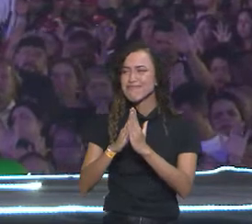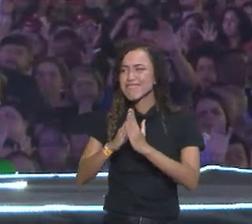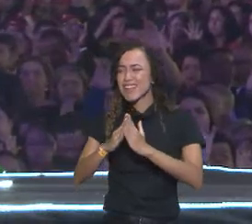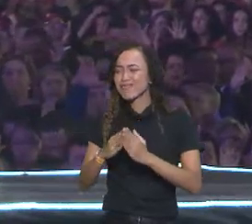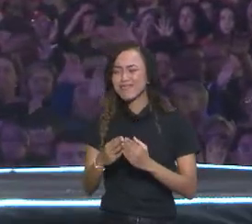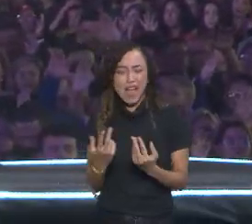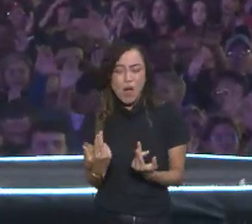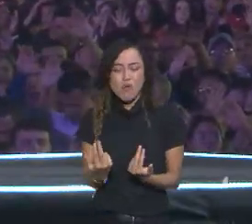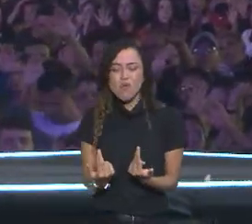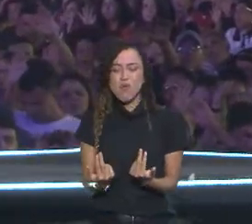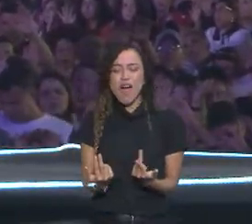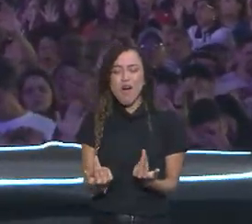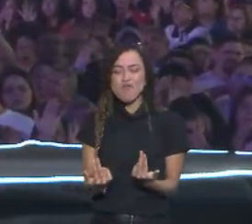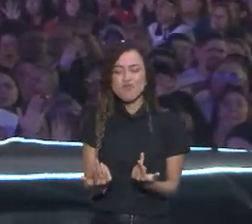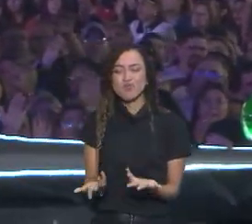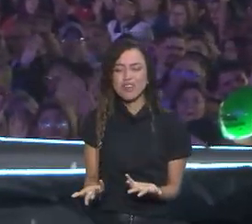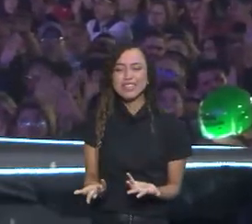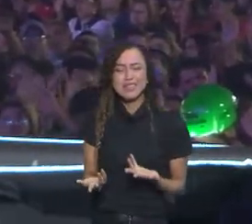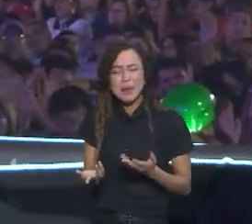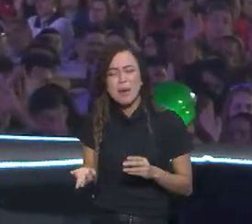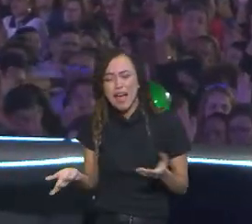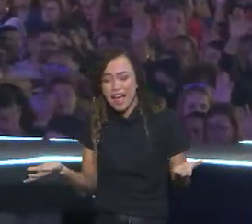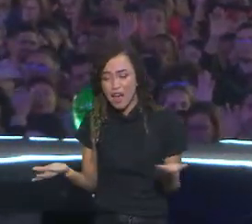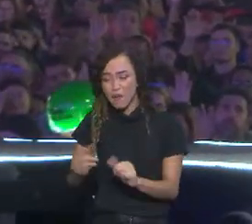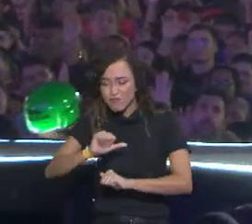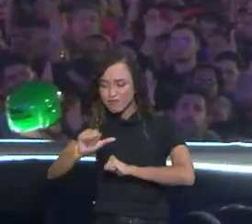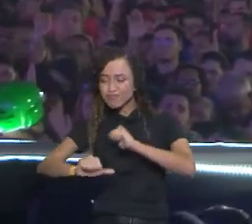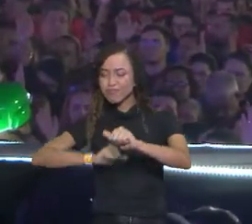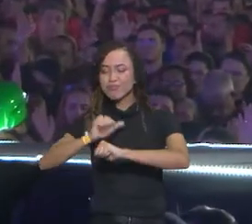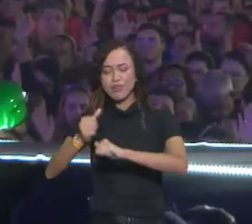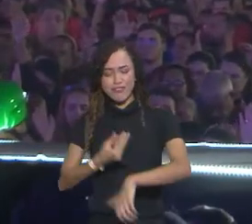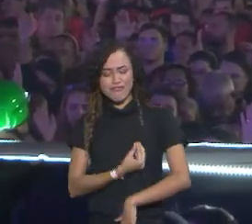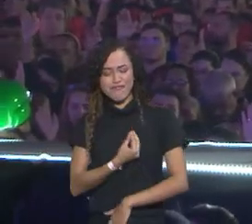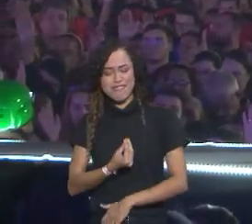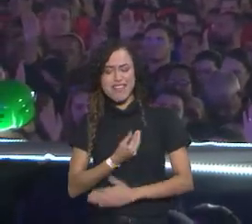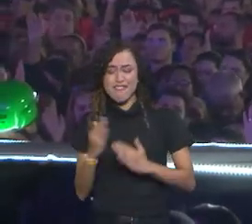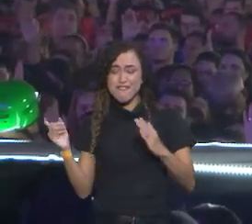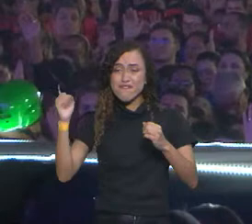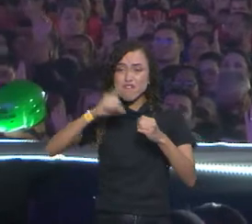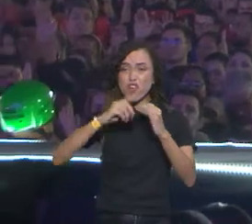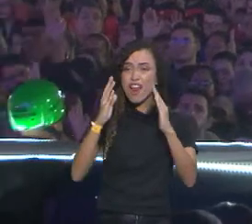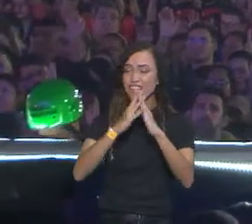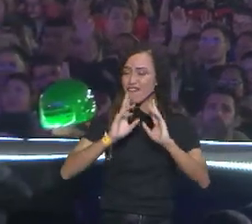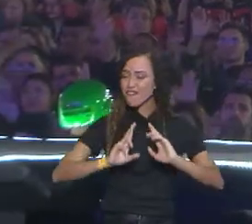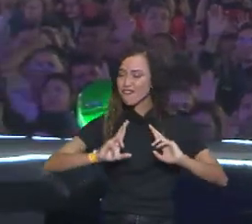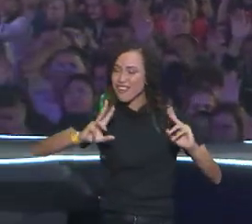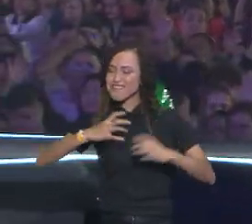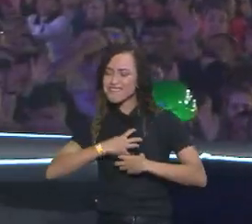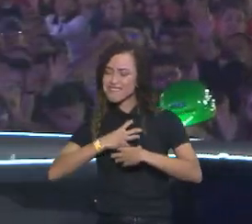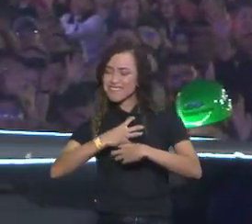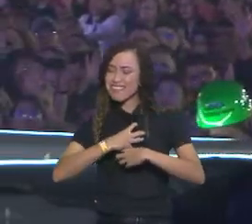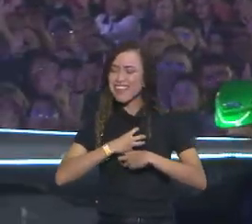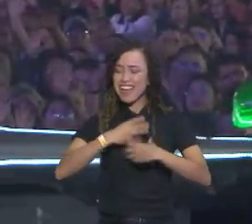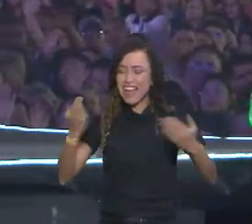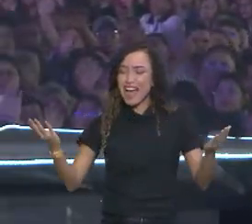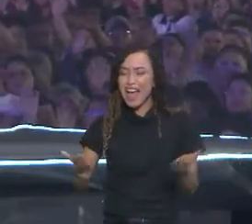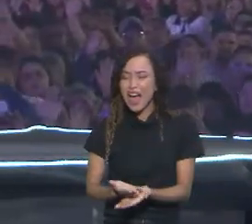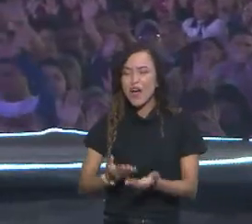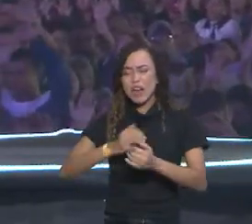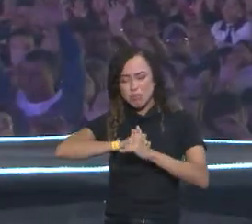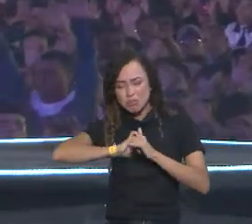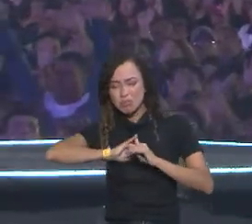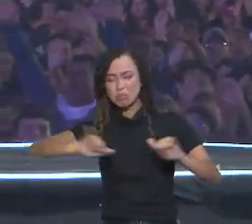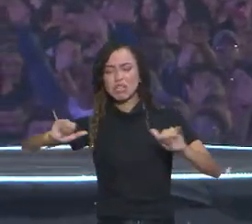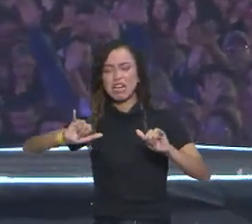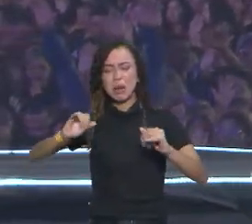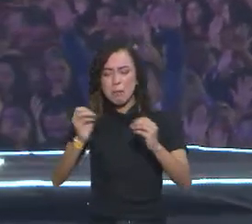sem a Vitória que está buscando pai no nome de Jesus nós declaramos que os milagres já